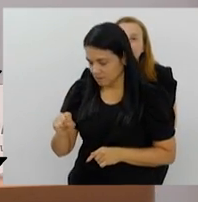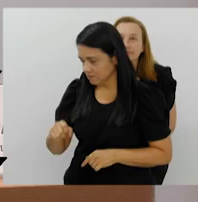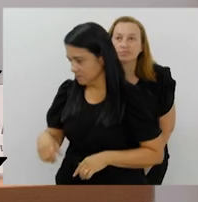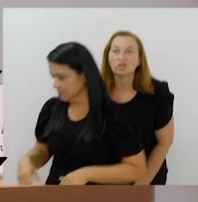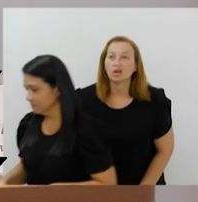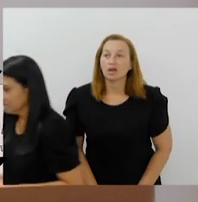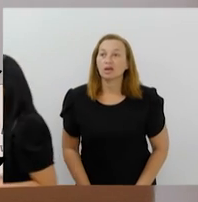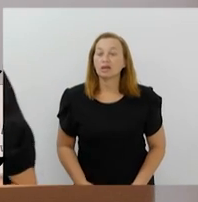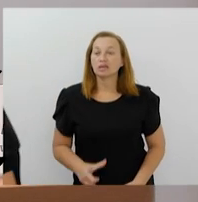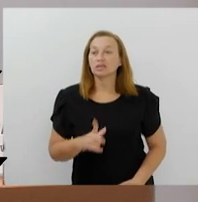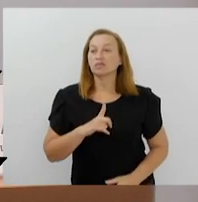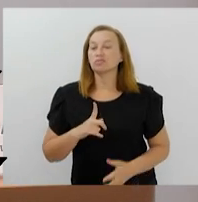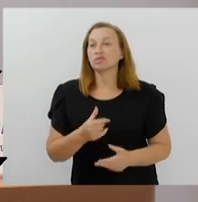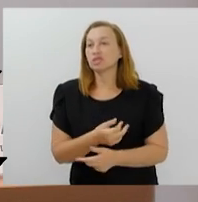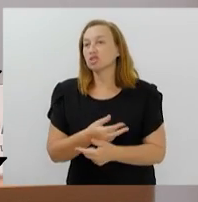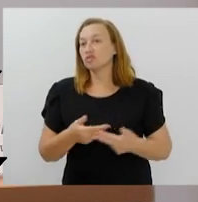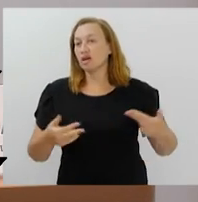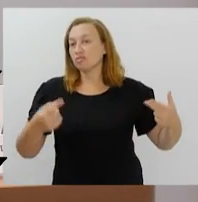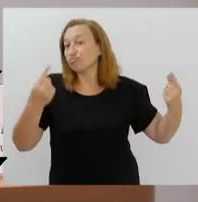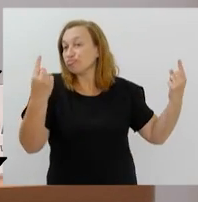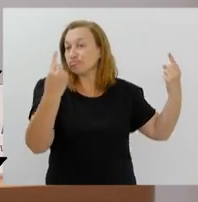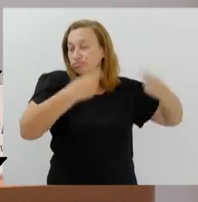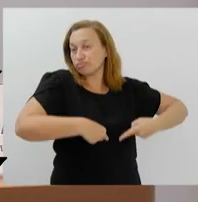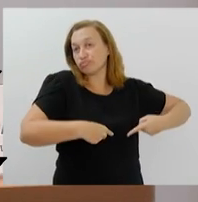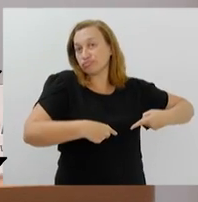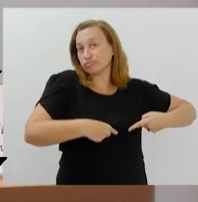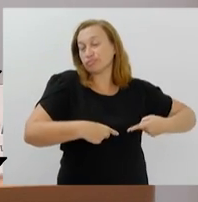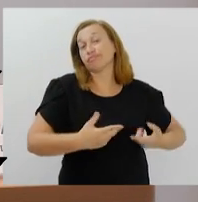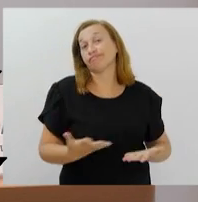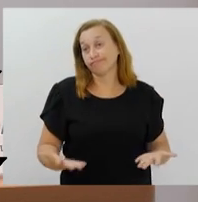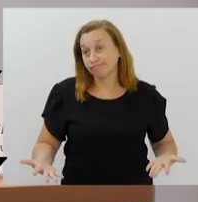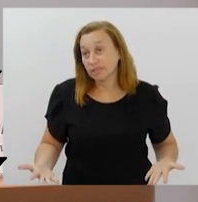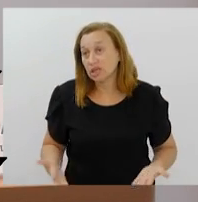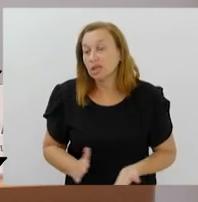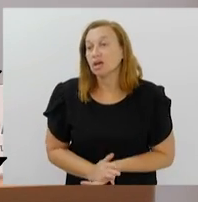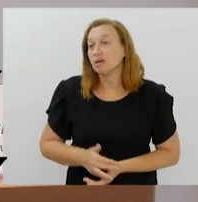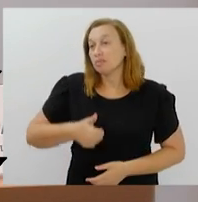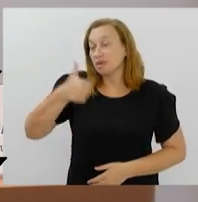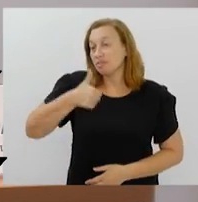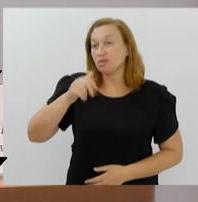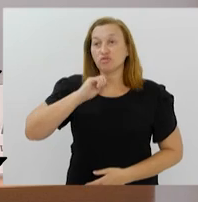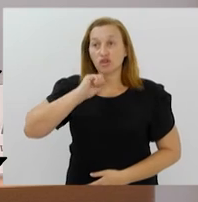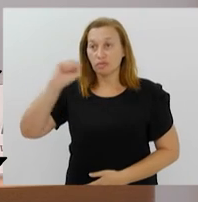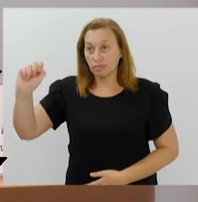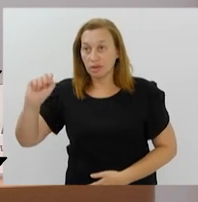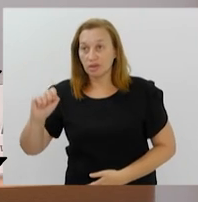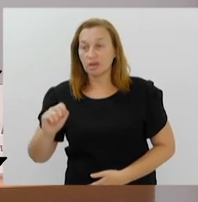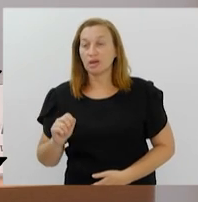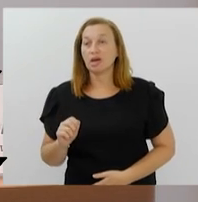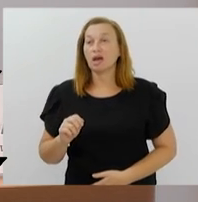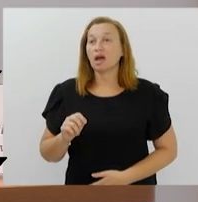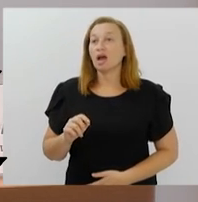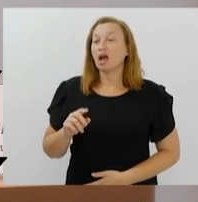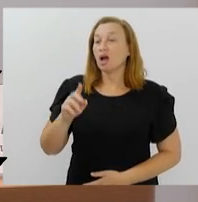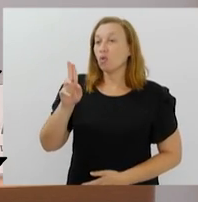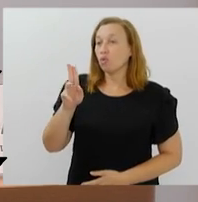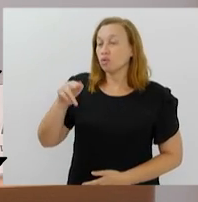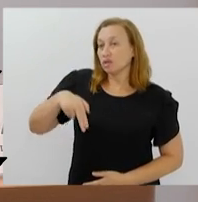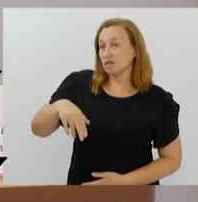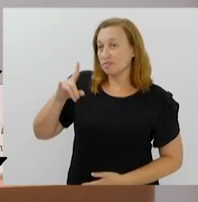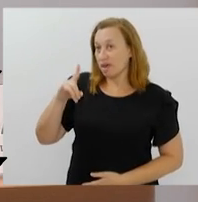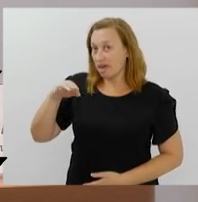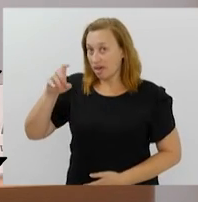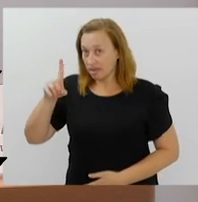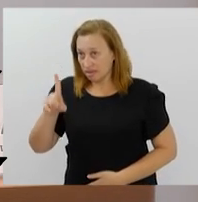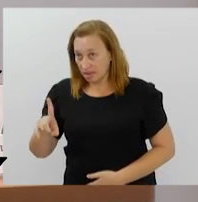existiam inúmeros desafios a ser enfrentados ali a partir do dia primeo de Abril a Unimed ferge se estruturou